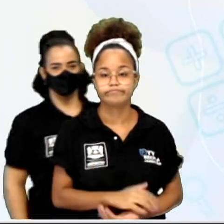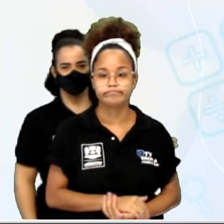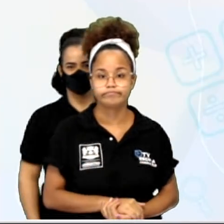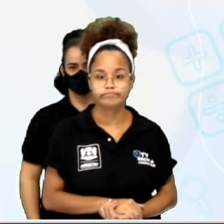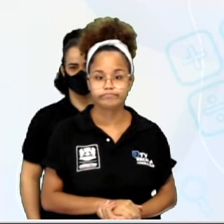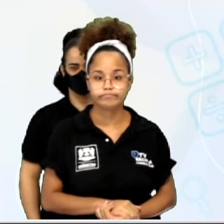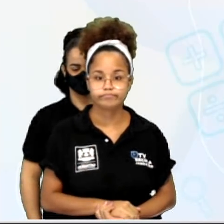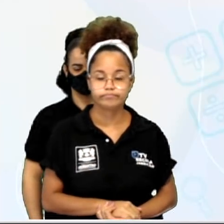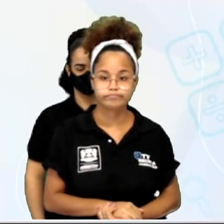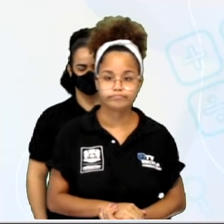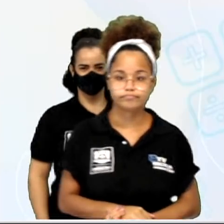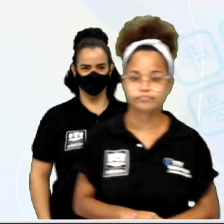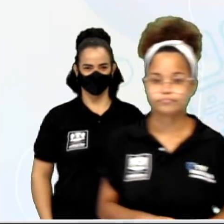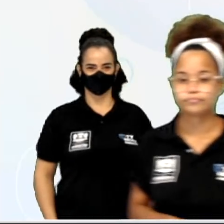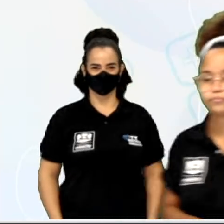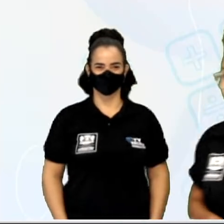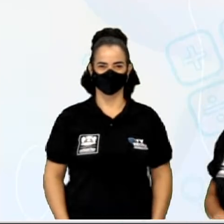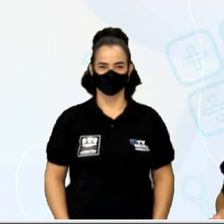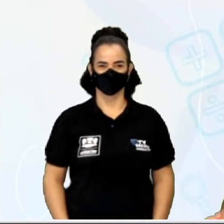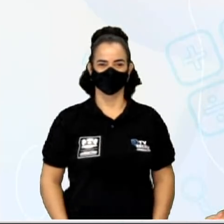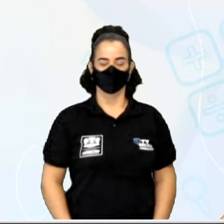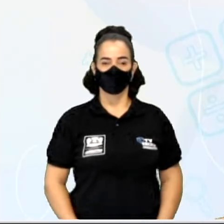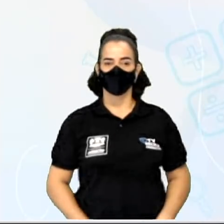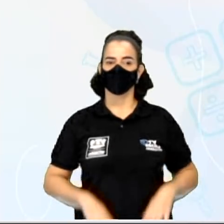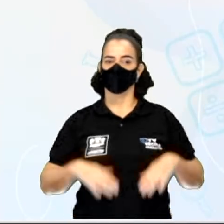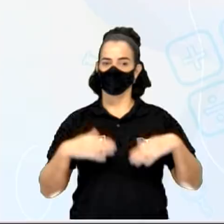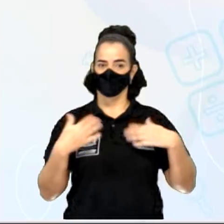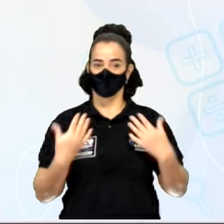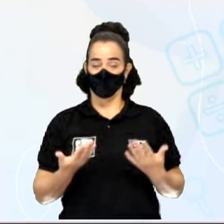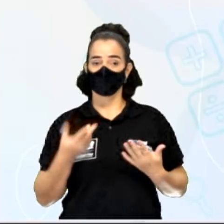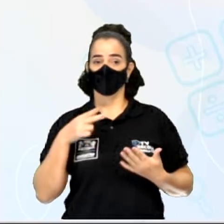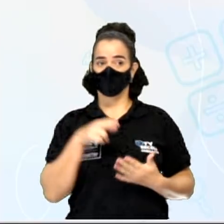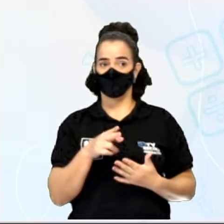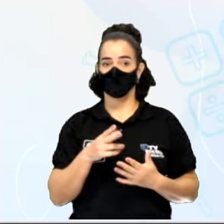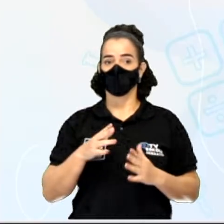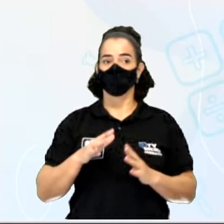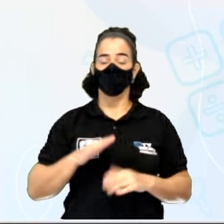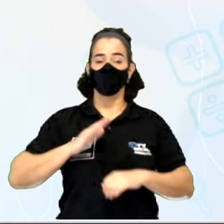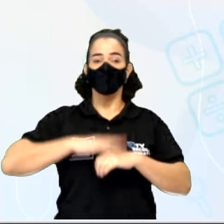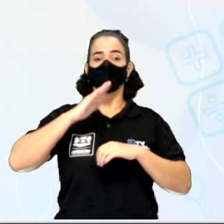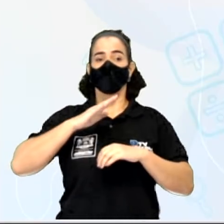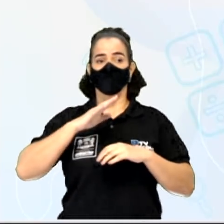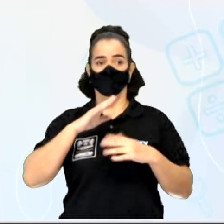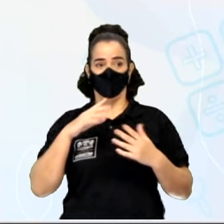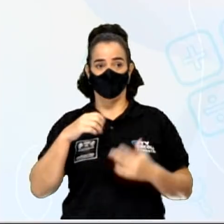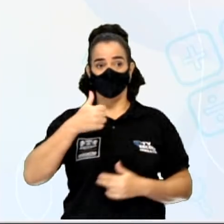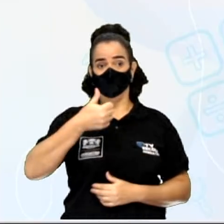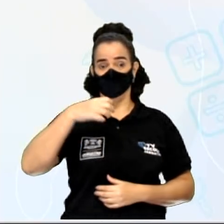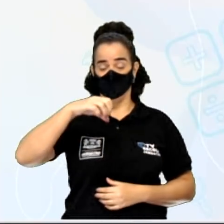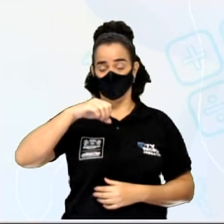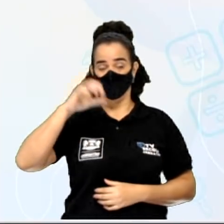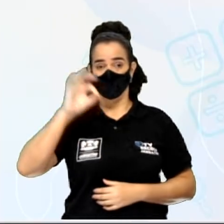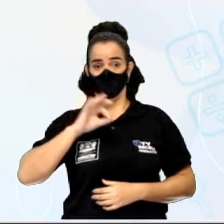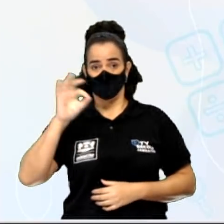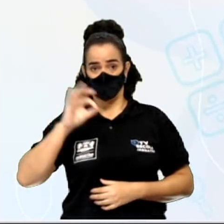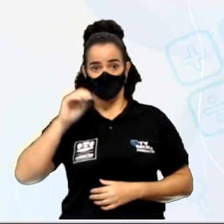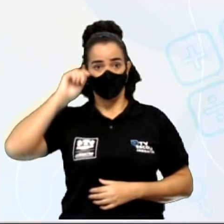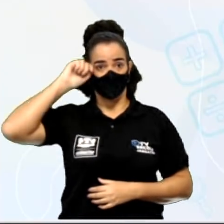Neste ranking, a maior ocorrência é com relação a negros, 19%, seguidos por